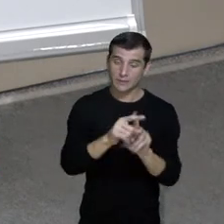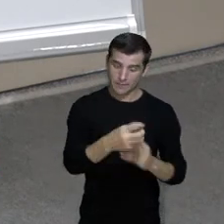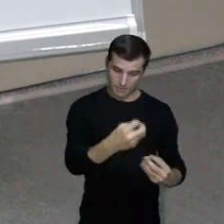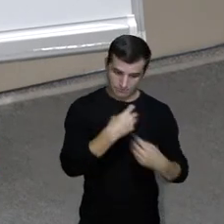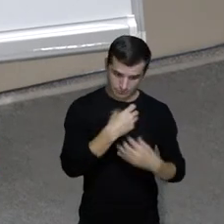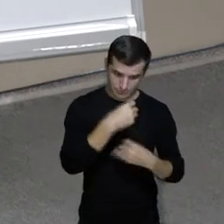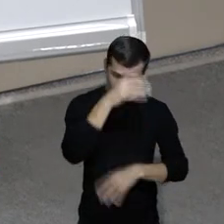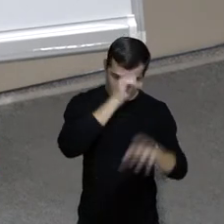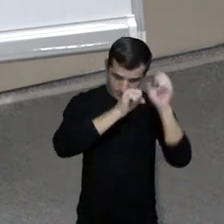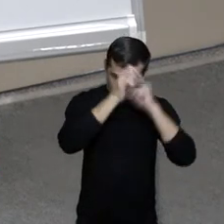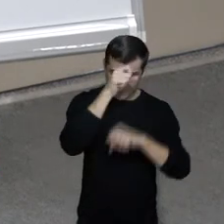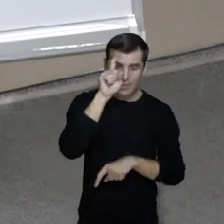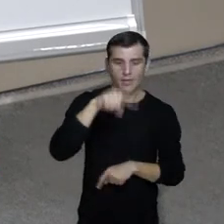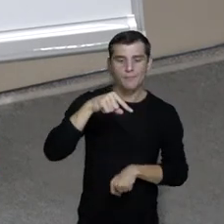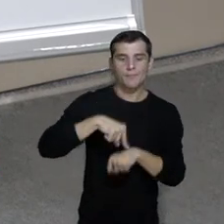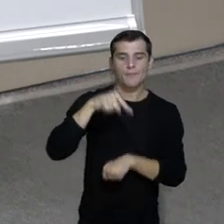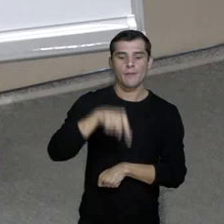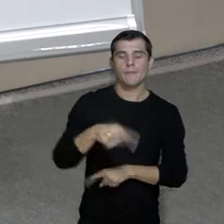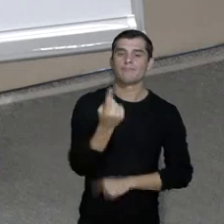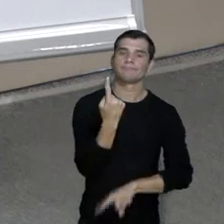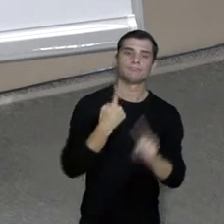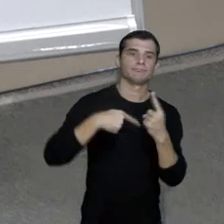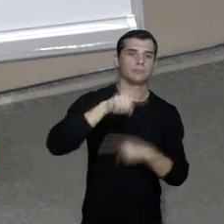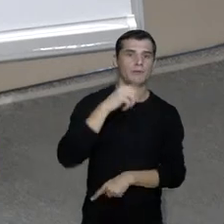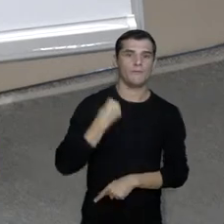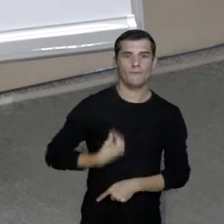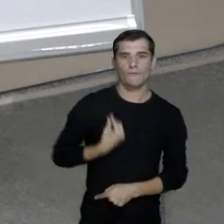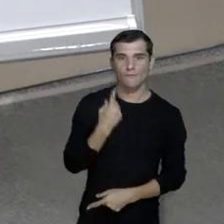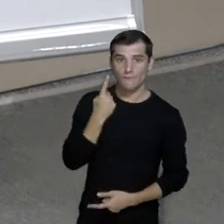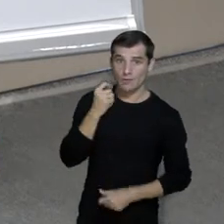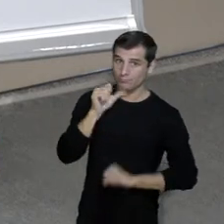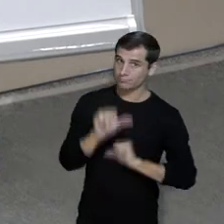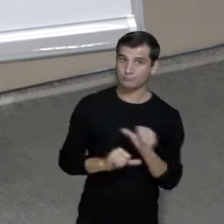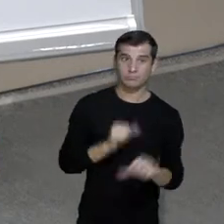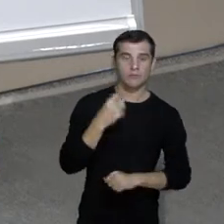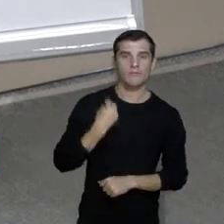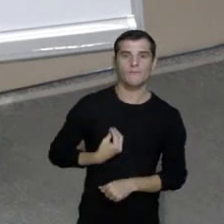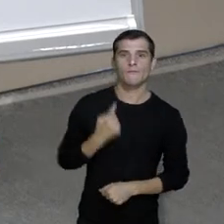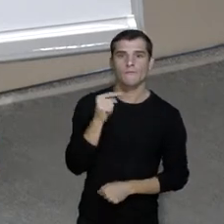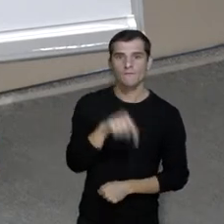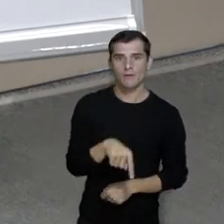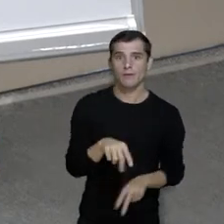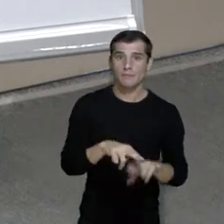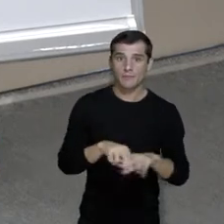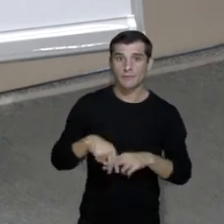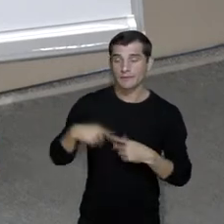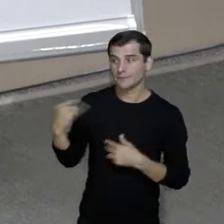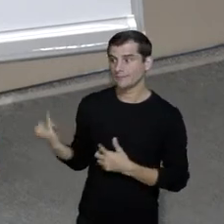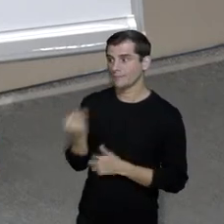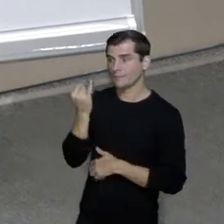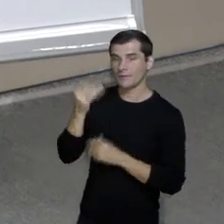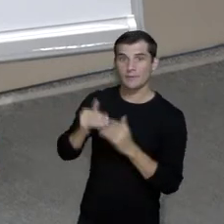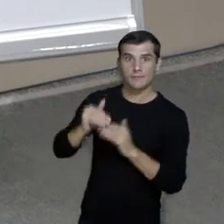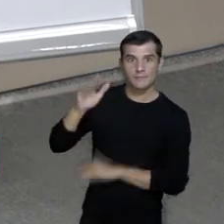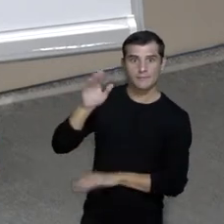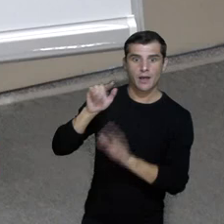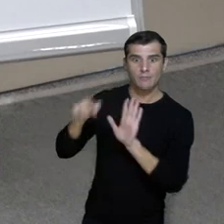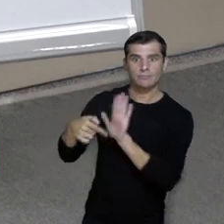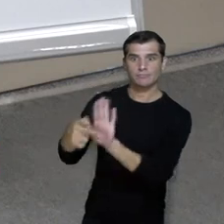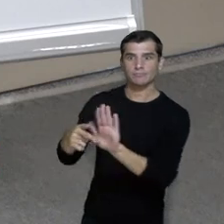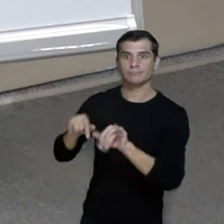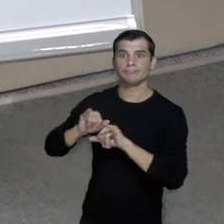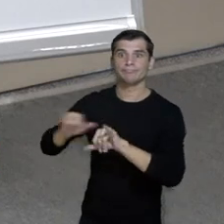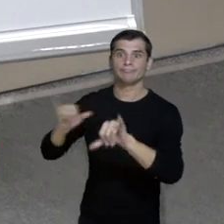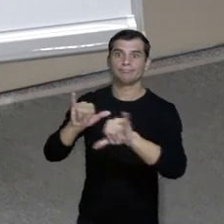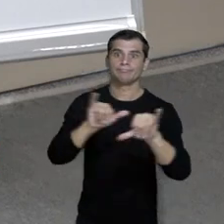transformações e mudanças acontecem por isso que é importante de quanto mais voluntários né para essa turma pra gente poder fazer dar conta